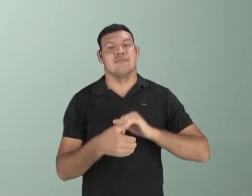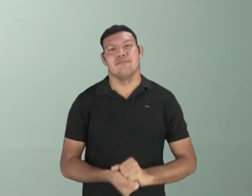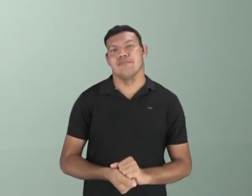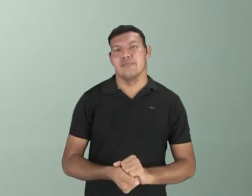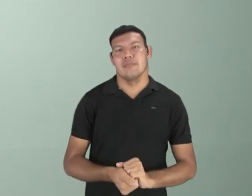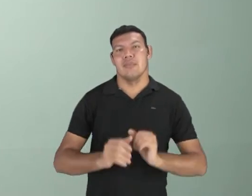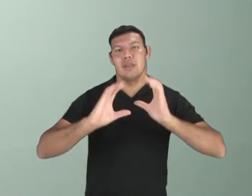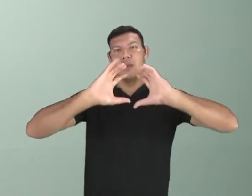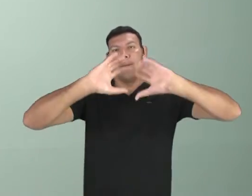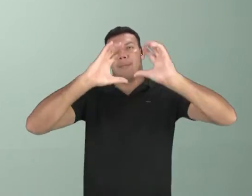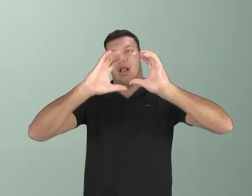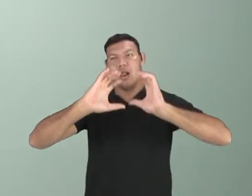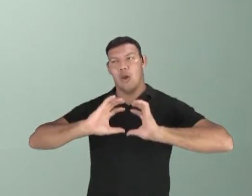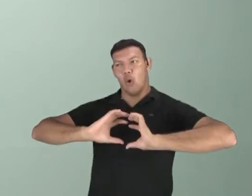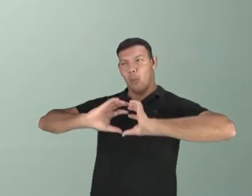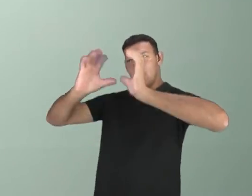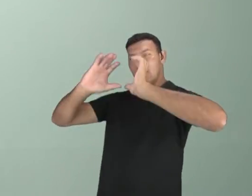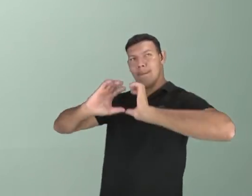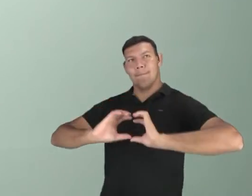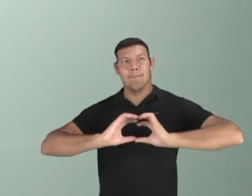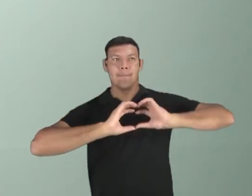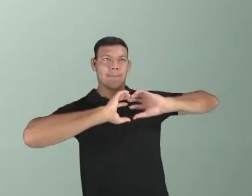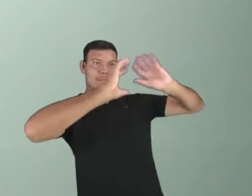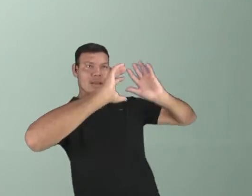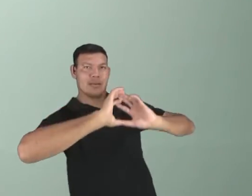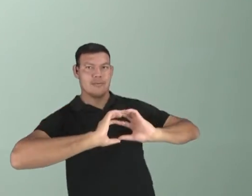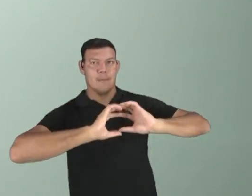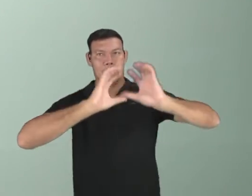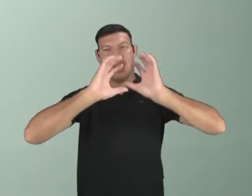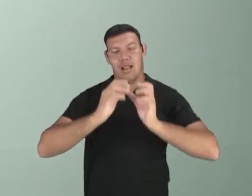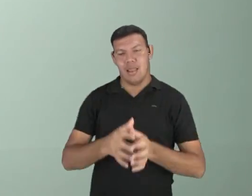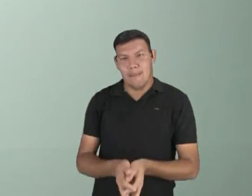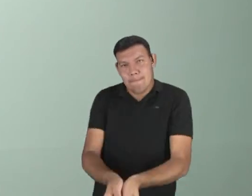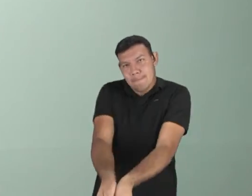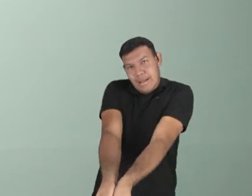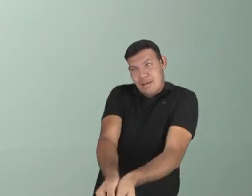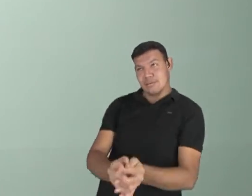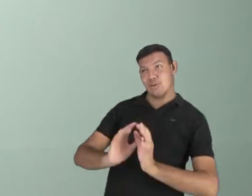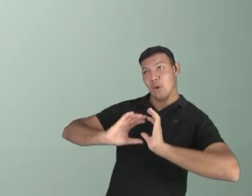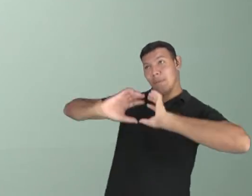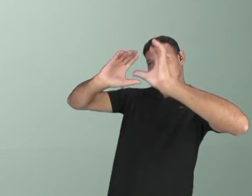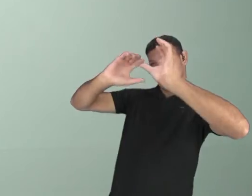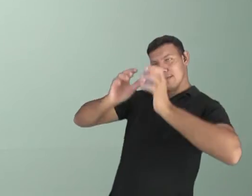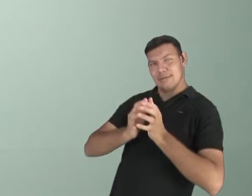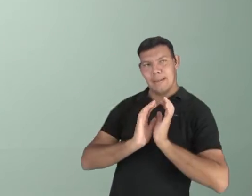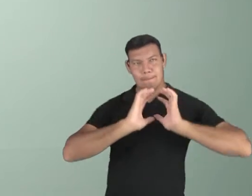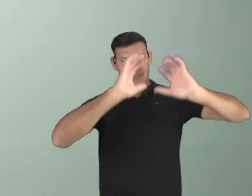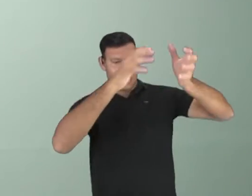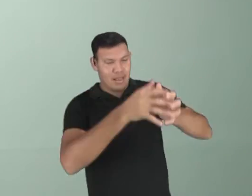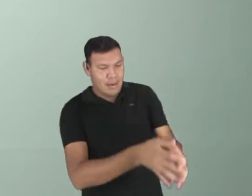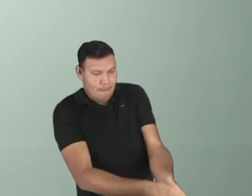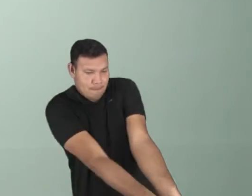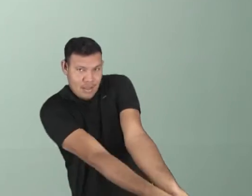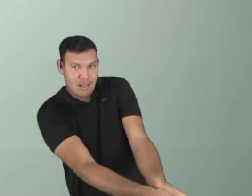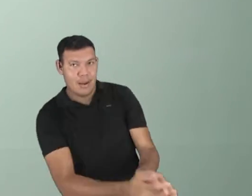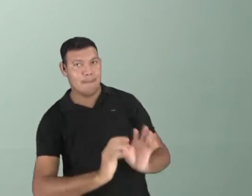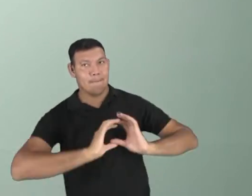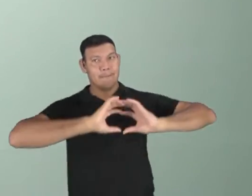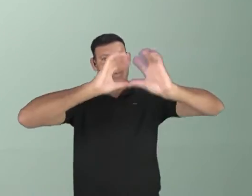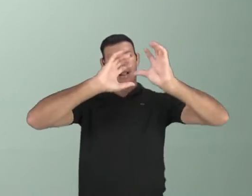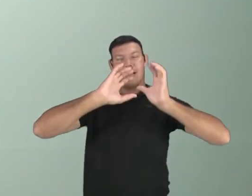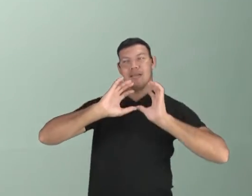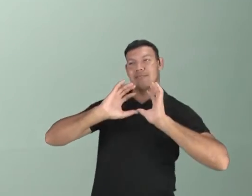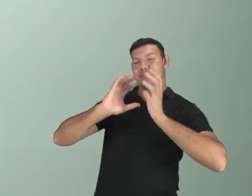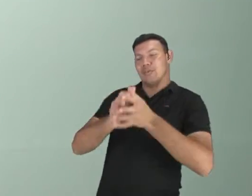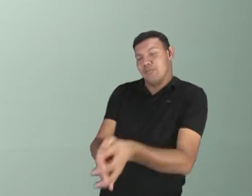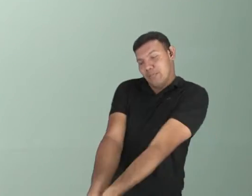cair no chão. Passou para o coleguinha devolver, você passa para o outro e fica naquele movimento. Passa, recebe, devolve.